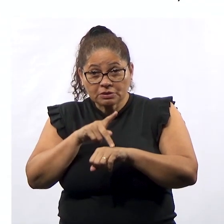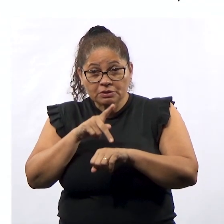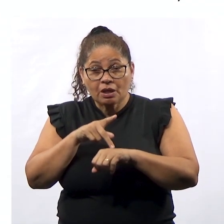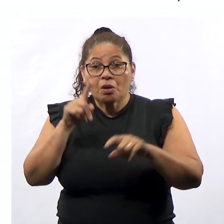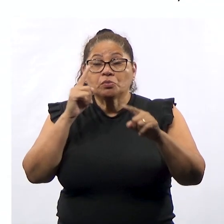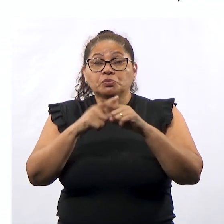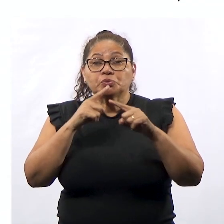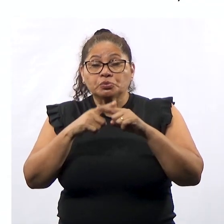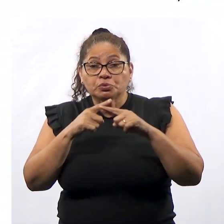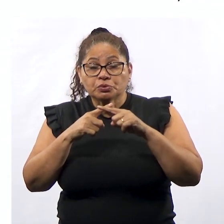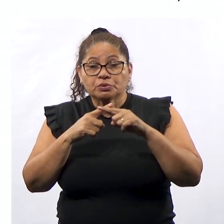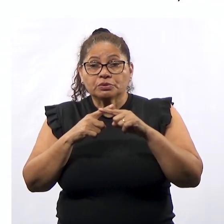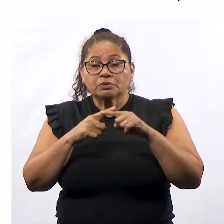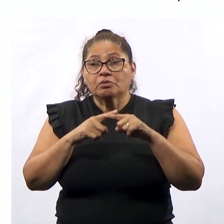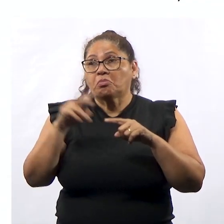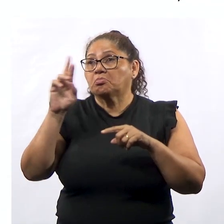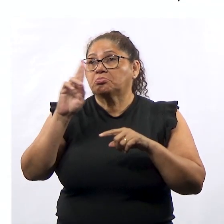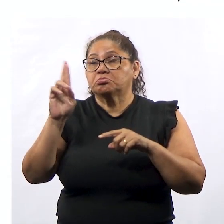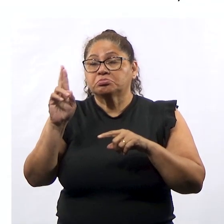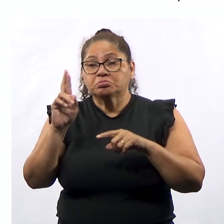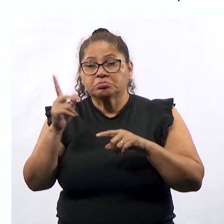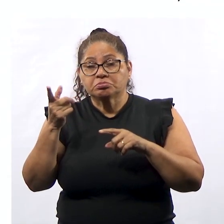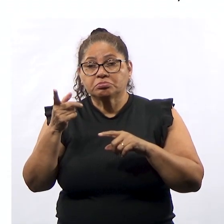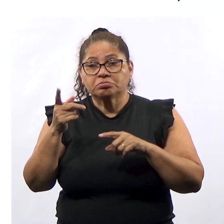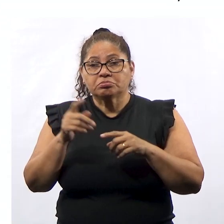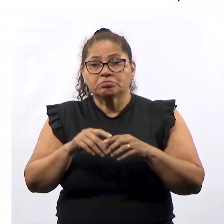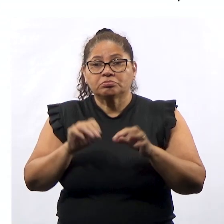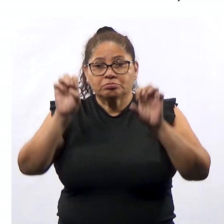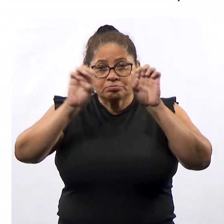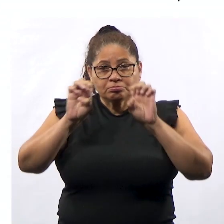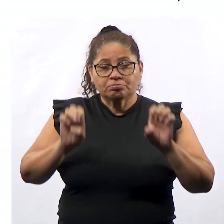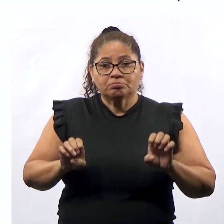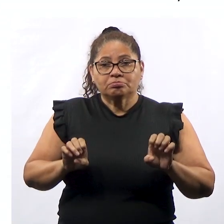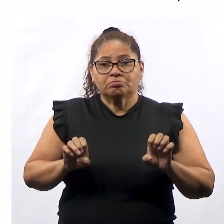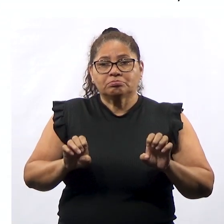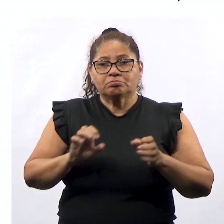cristalizadas. Por quê ou por quem? Nas dimensões estruturantes que